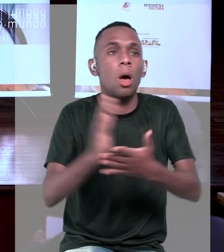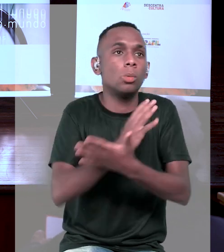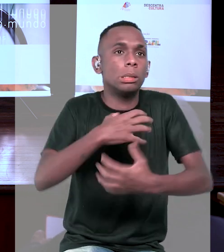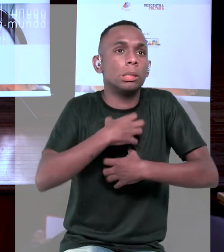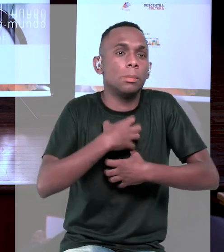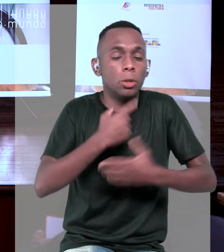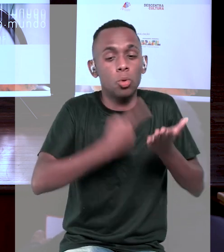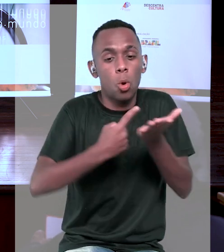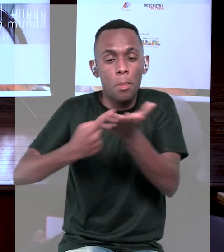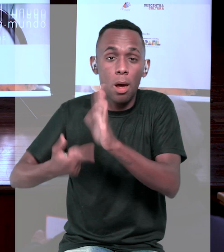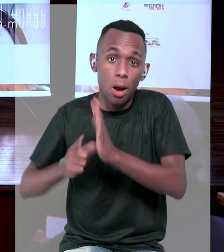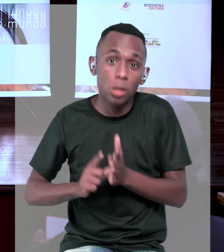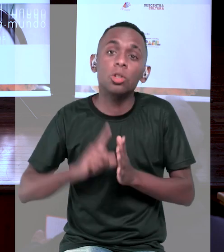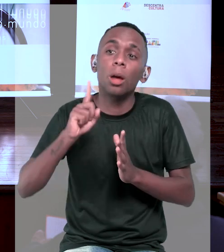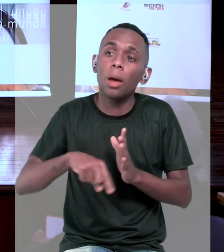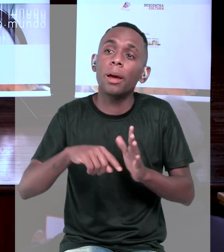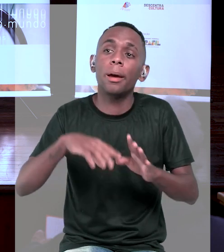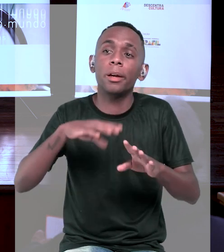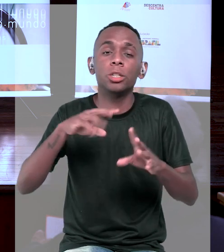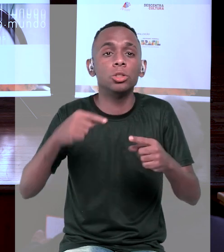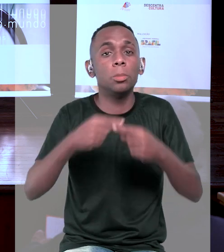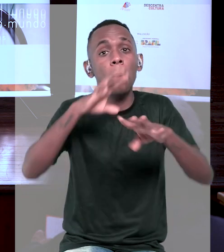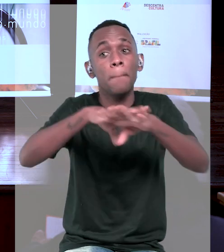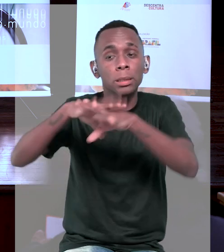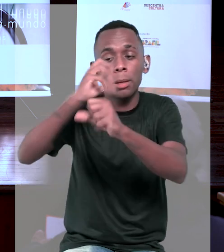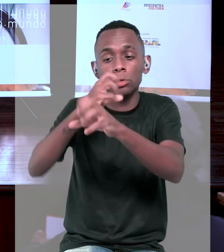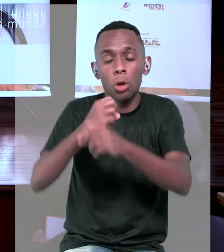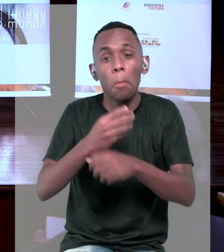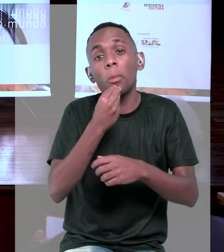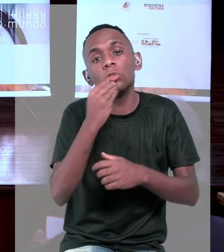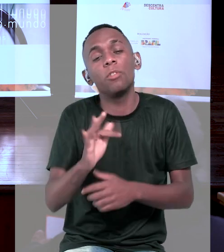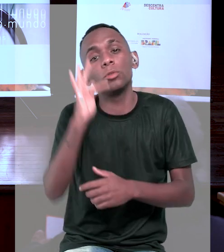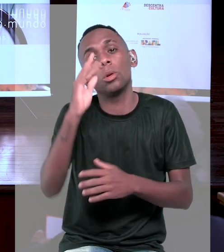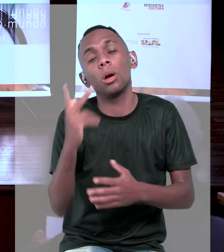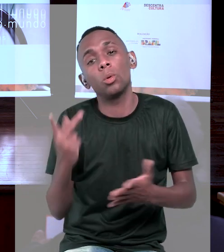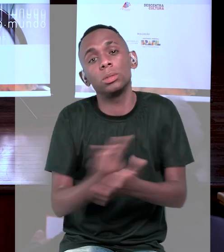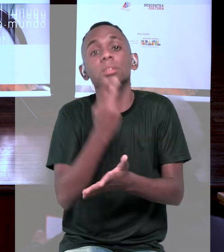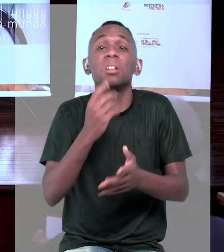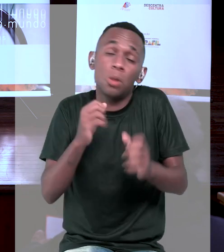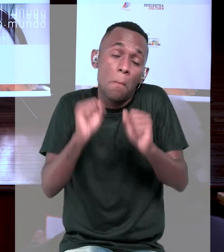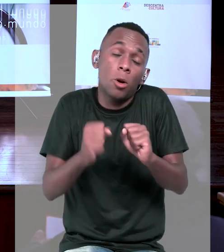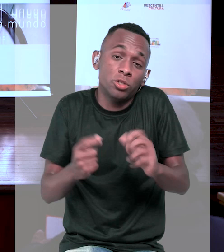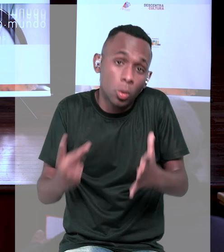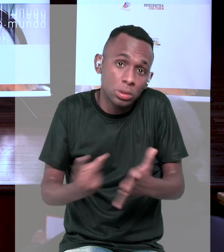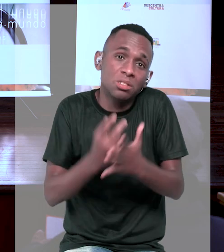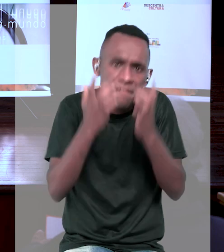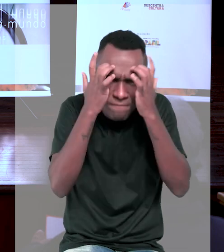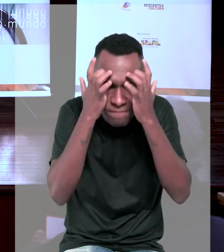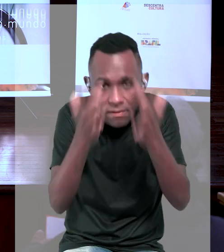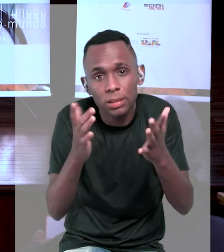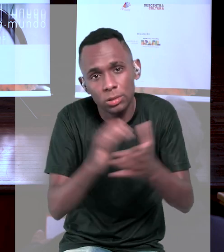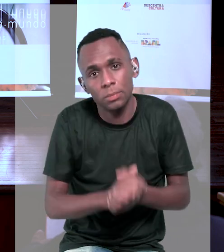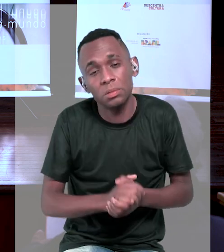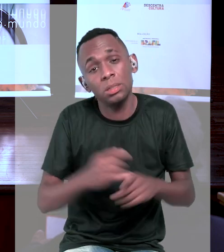é matematizável. Sendo matematizável, tudo isso é realizável e é fácil. E até escrever vai ser